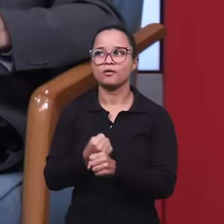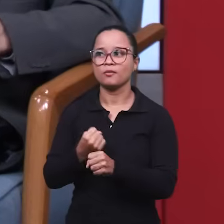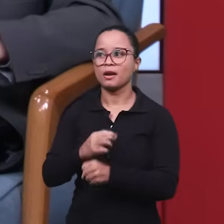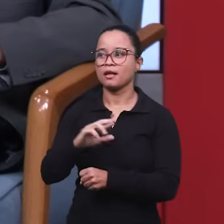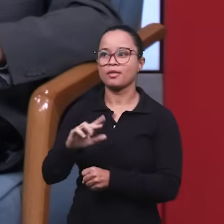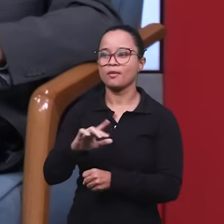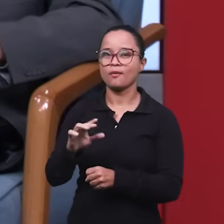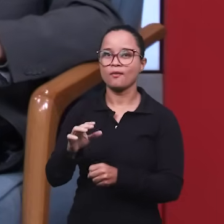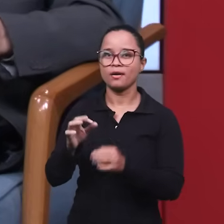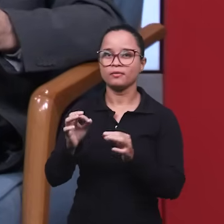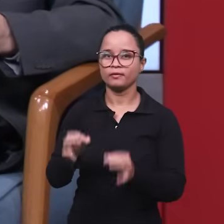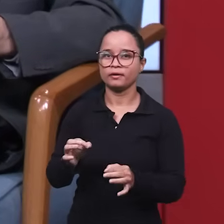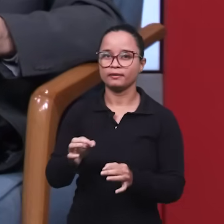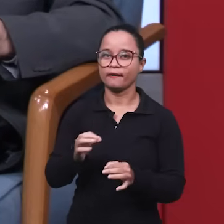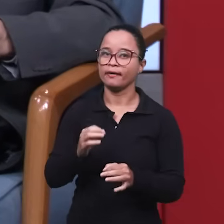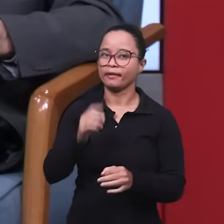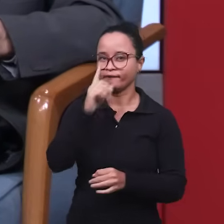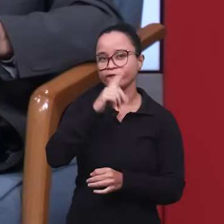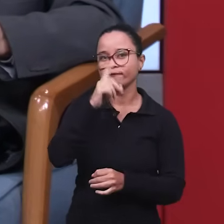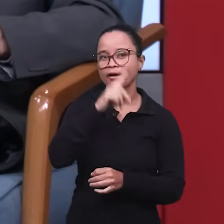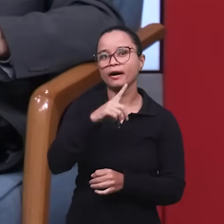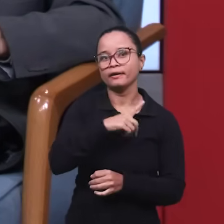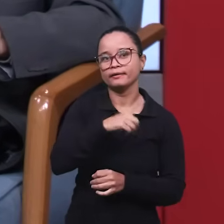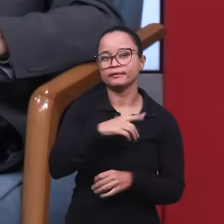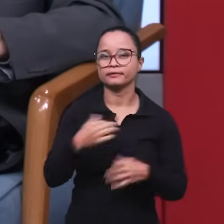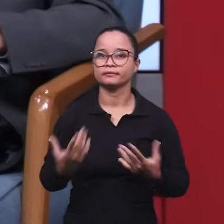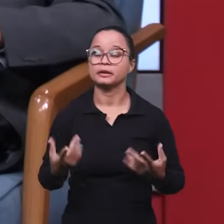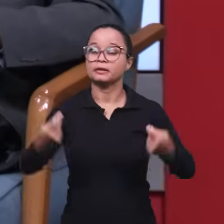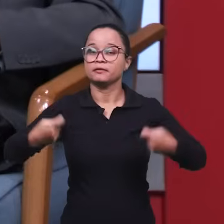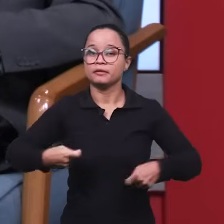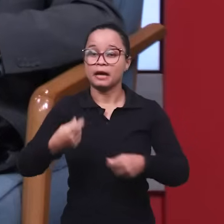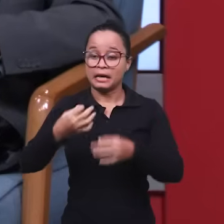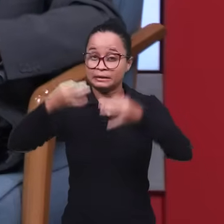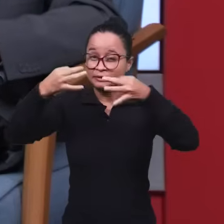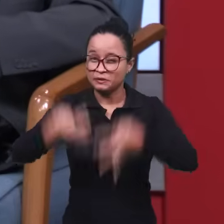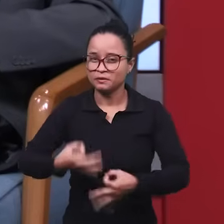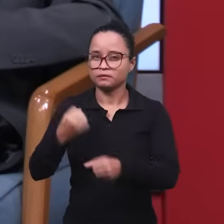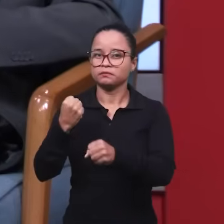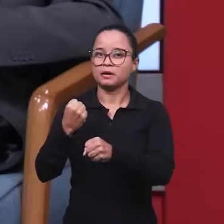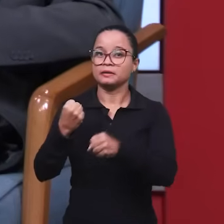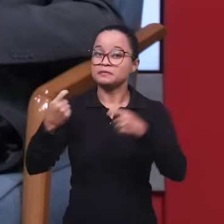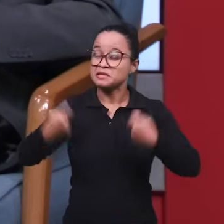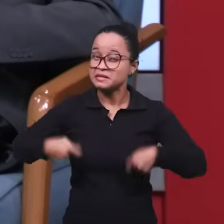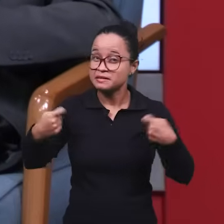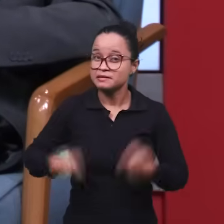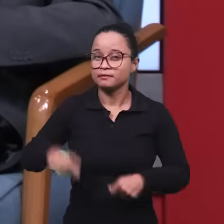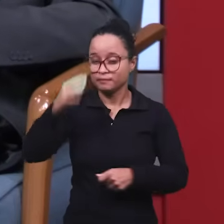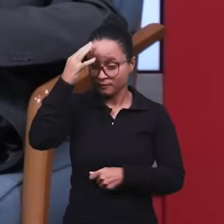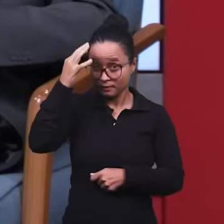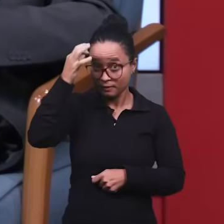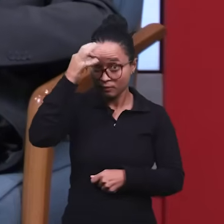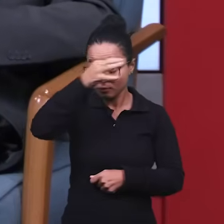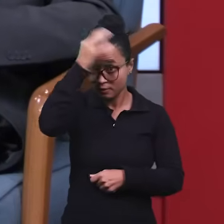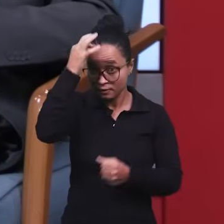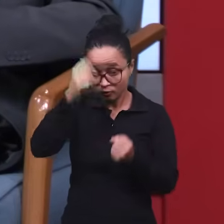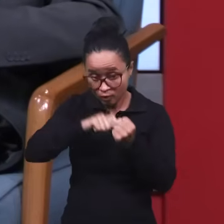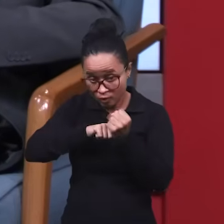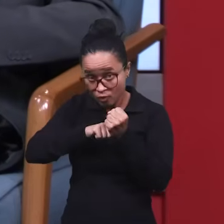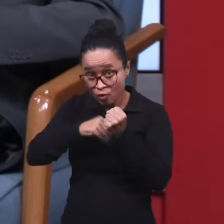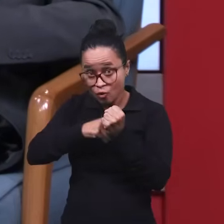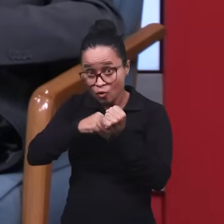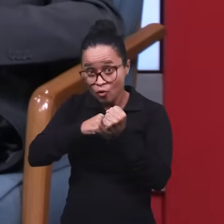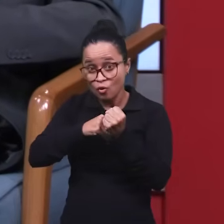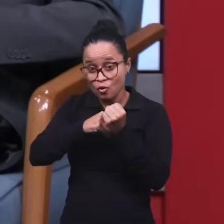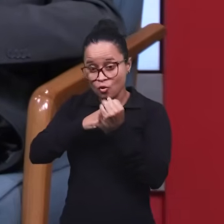não é perfeita. Ela se torna imperfeita. Para ser perfeita, ela tem que ser só o